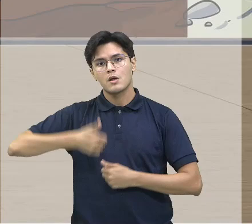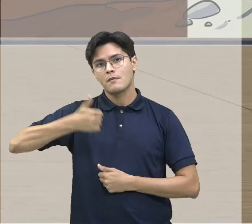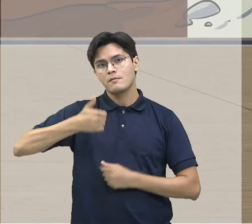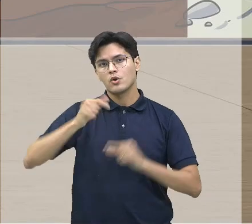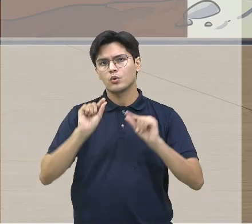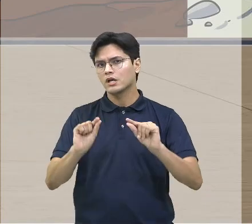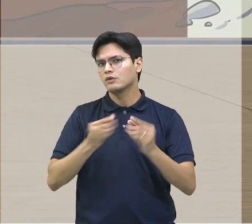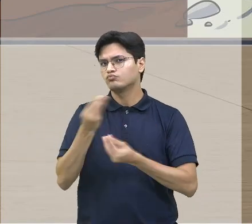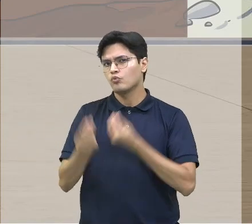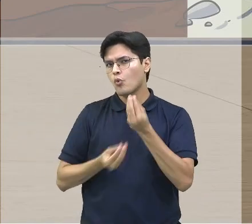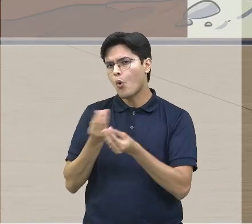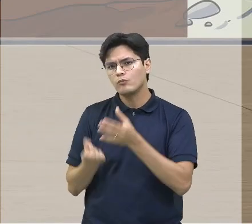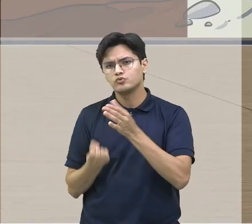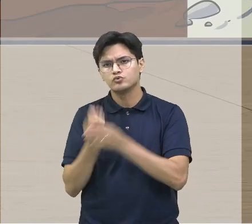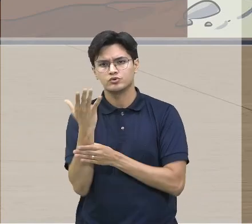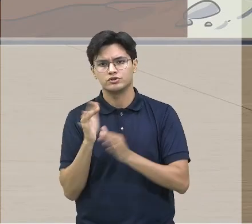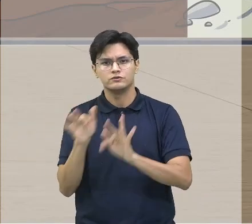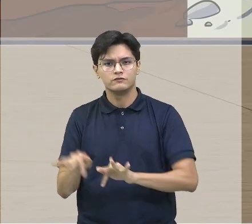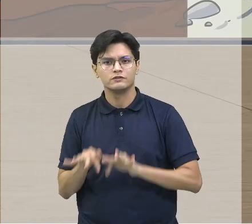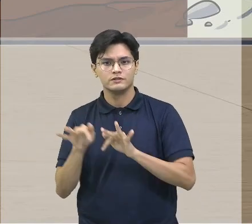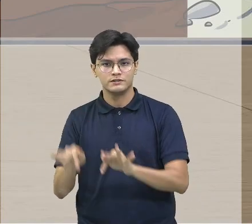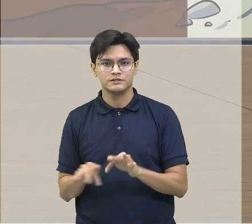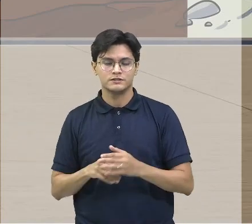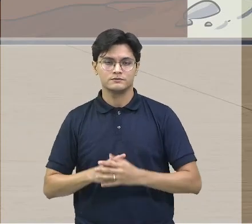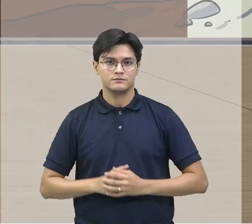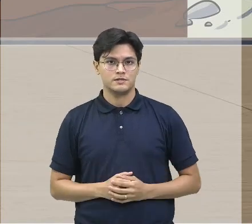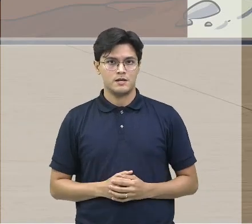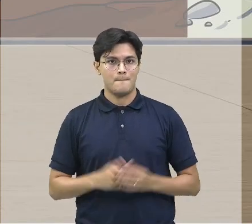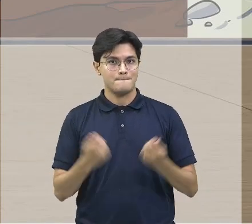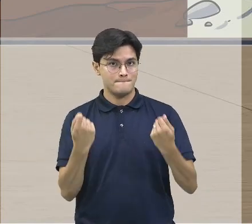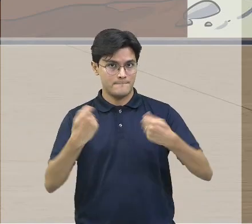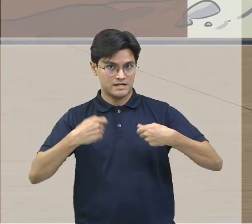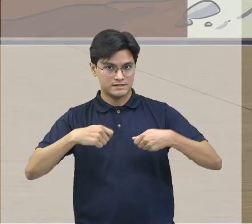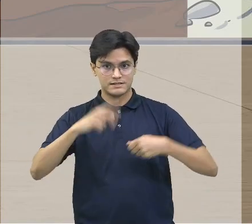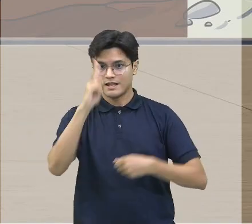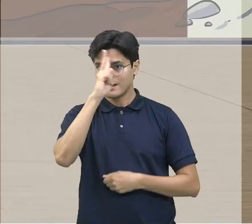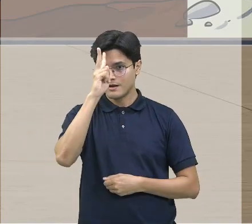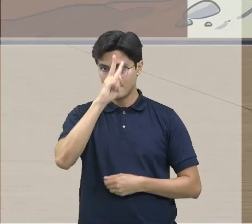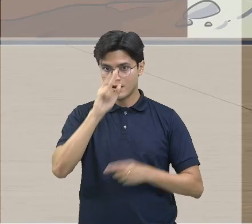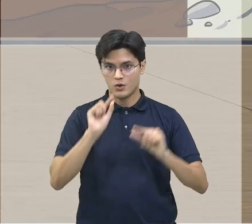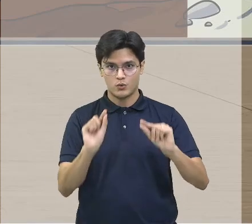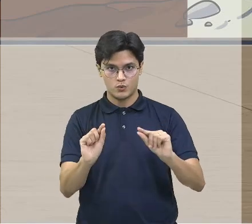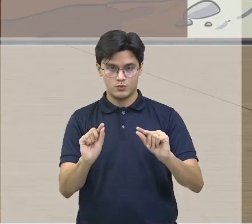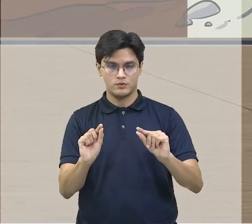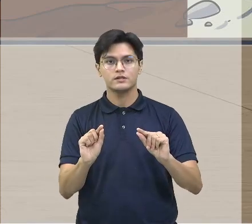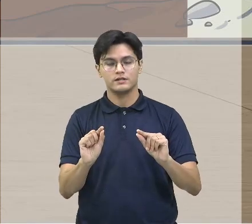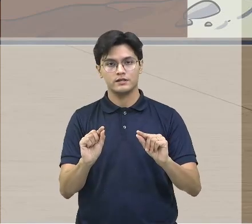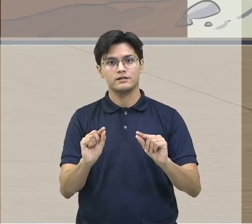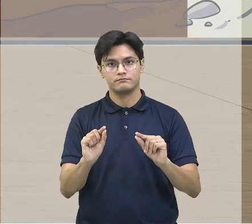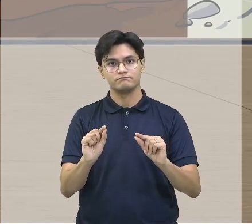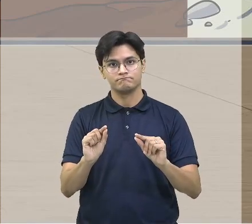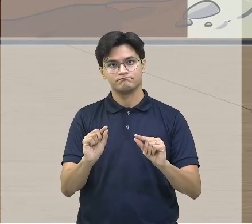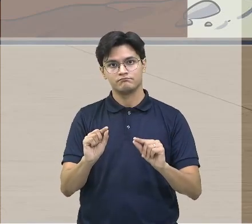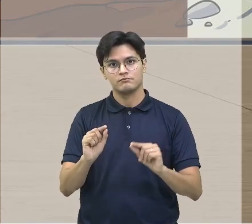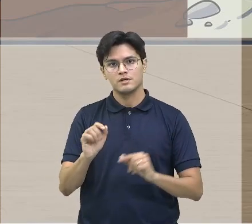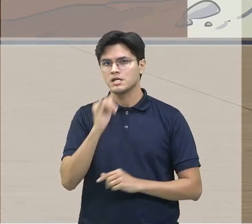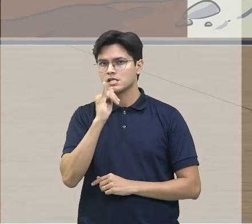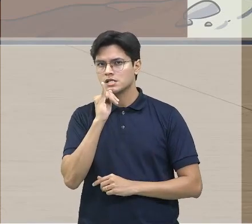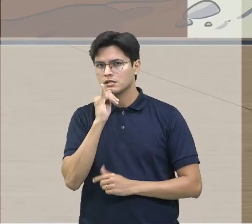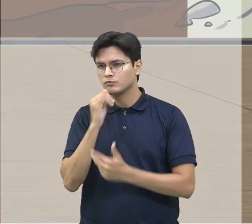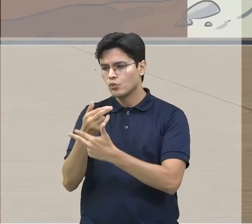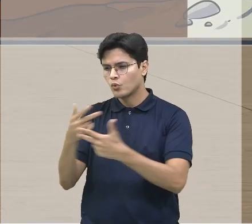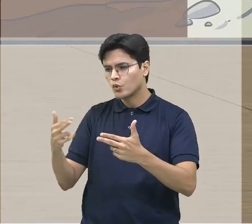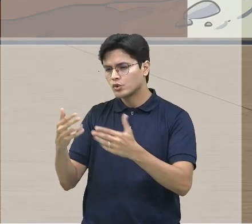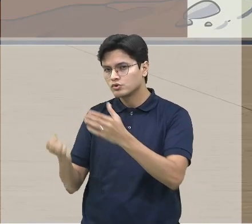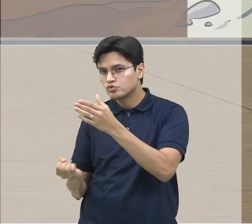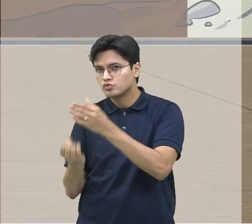origem, né? Como é que ele vai surgir? Nós temos que lembrar, né, que para que uma coisa surja,